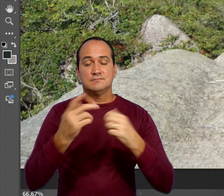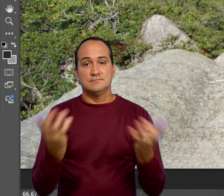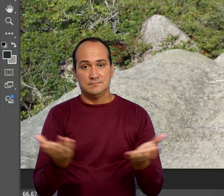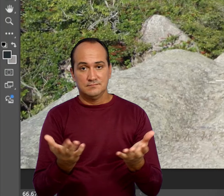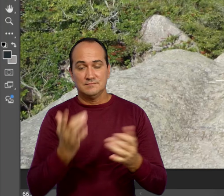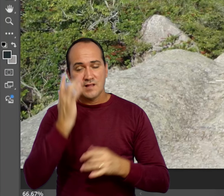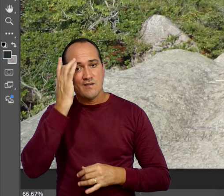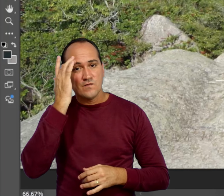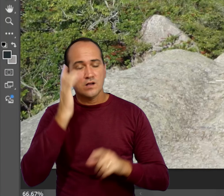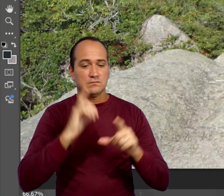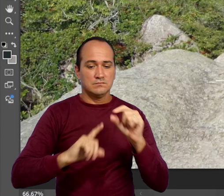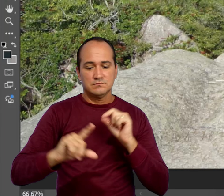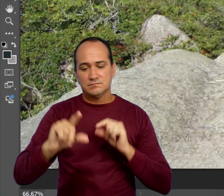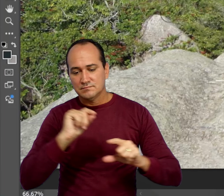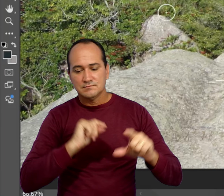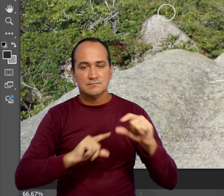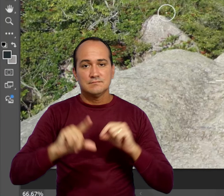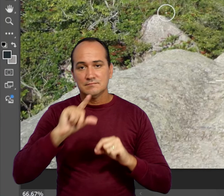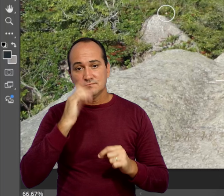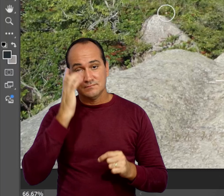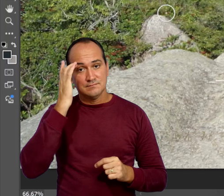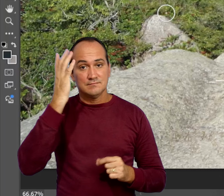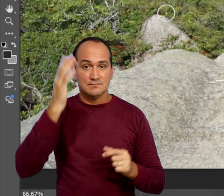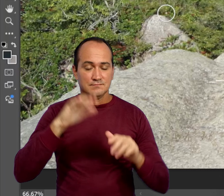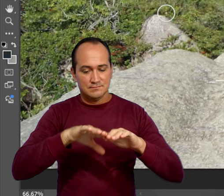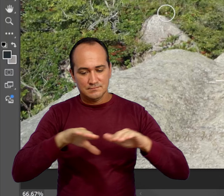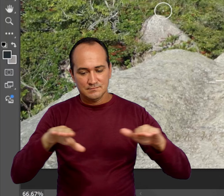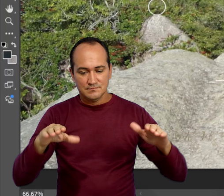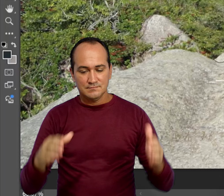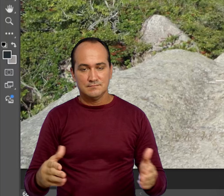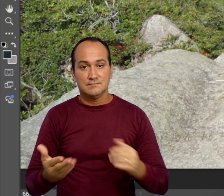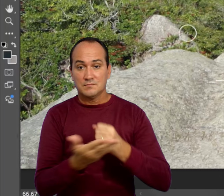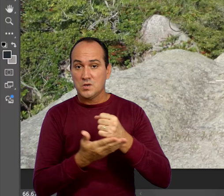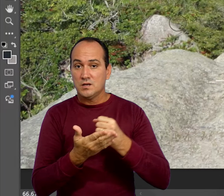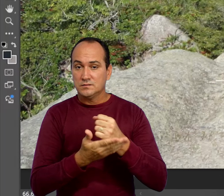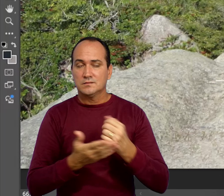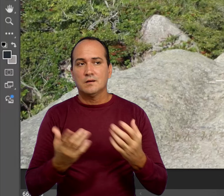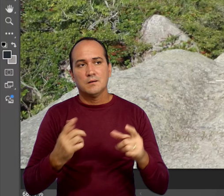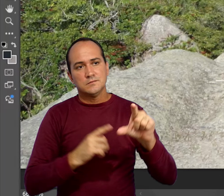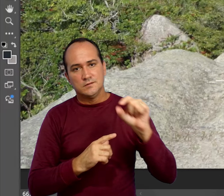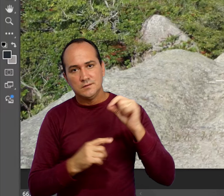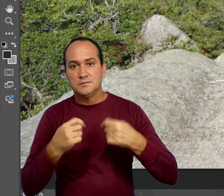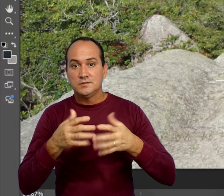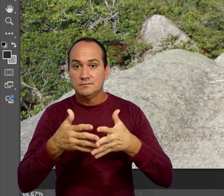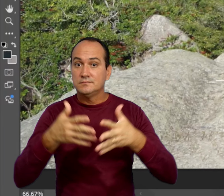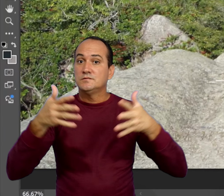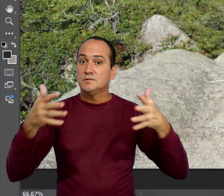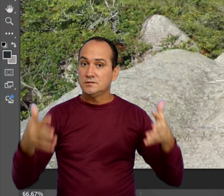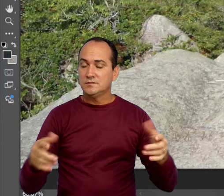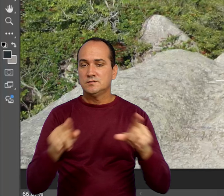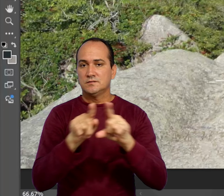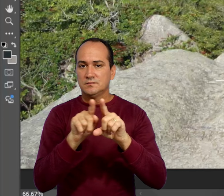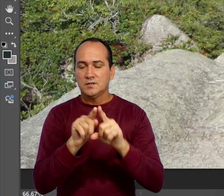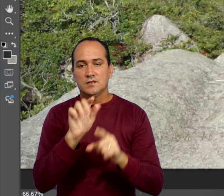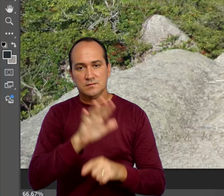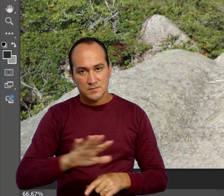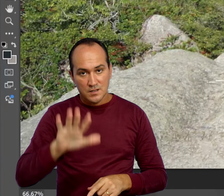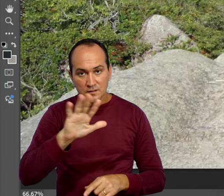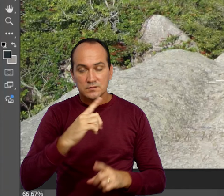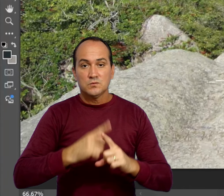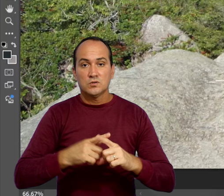rocha, que é uma base facilmente selecionável, né, digamos assim. Só que eu preciso selecionar e eu preciso também expandir